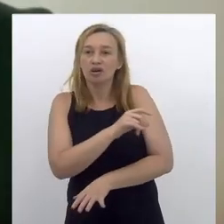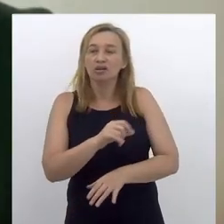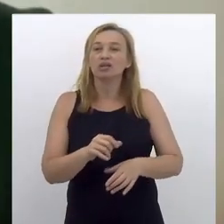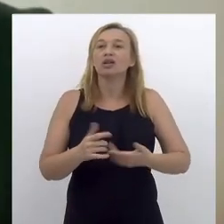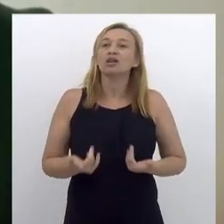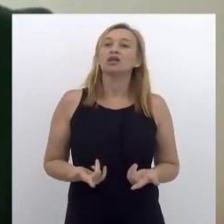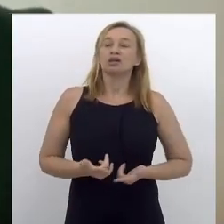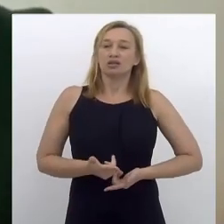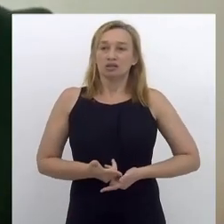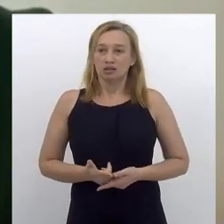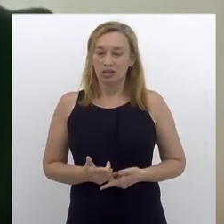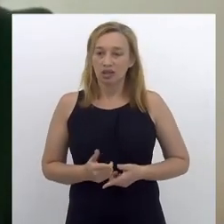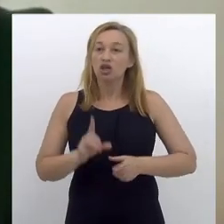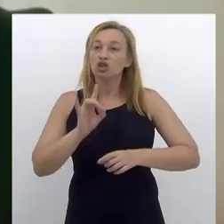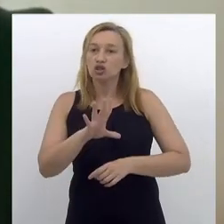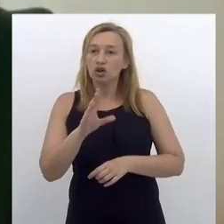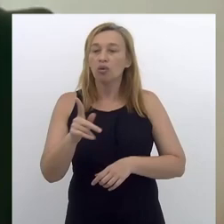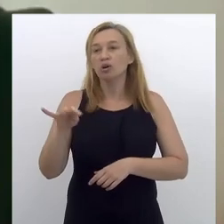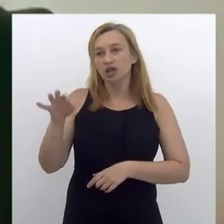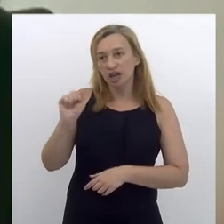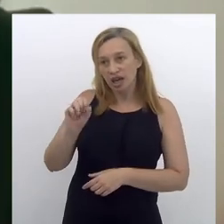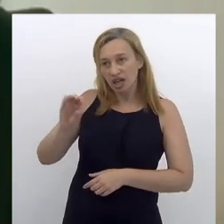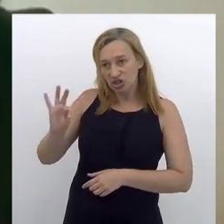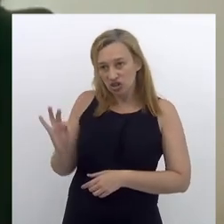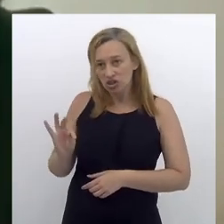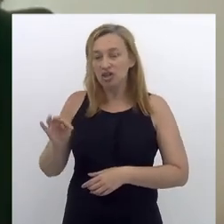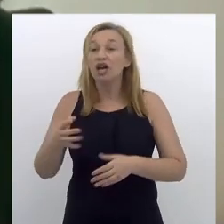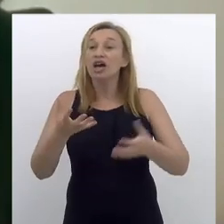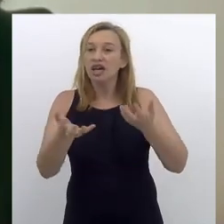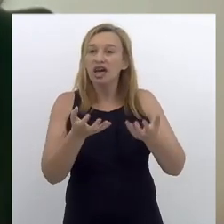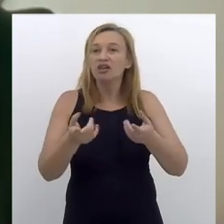está disponível em formato de áudio. É só procurar pelo